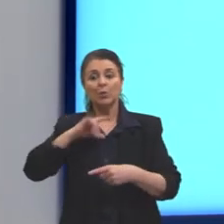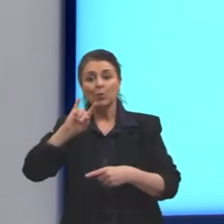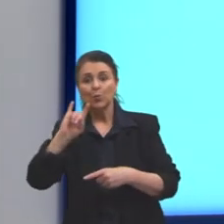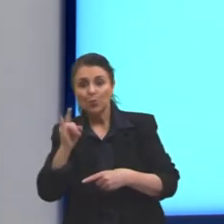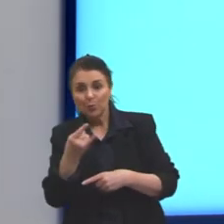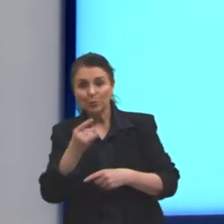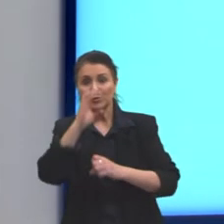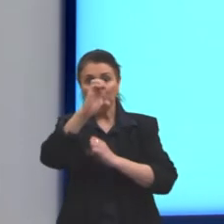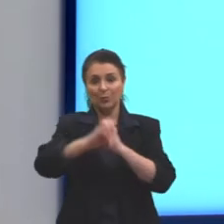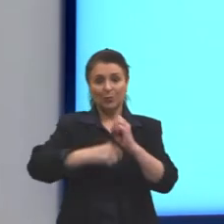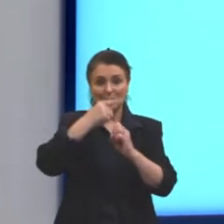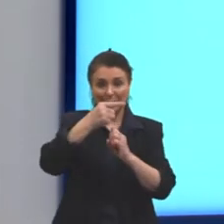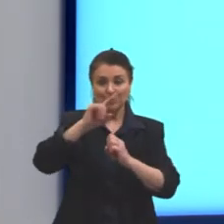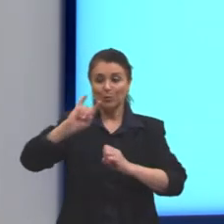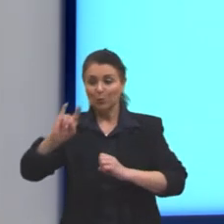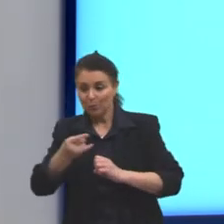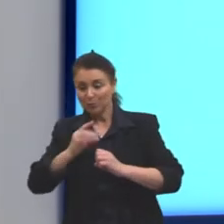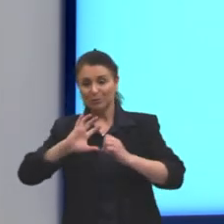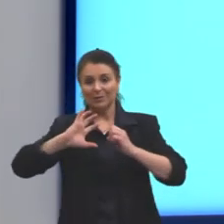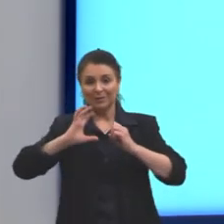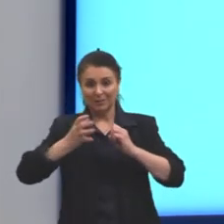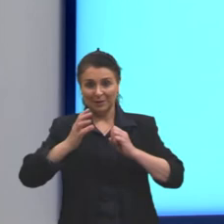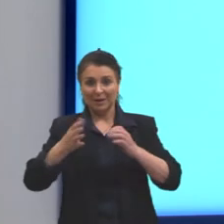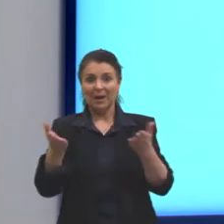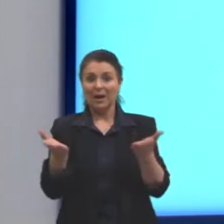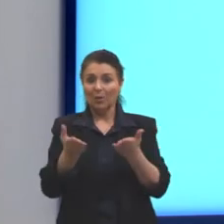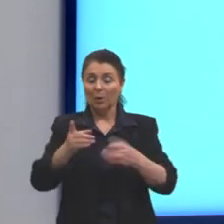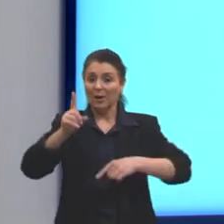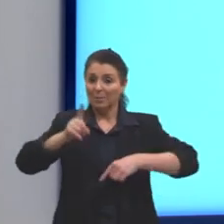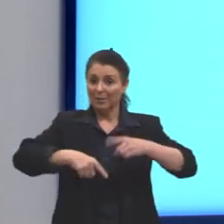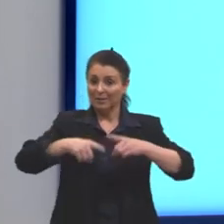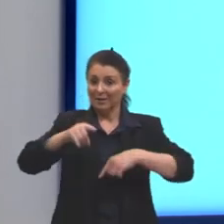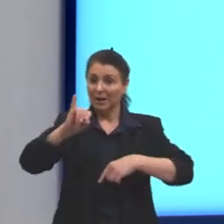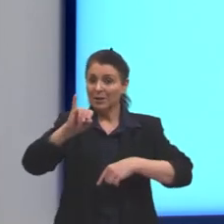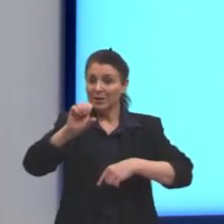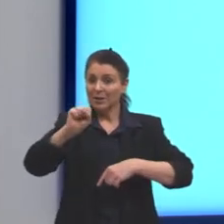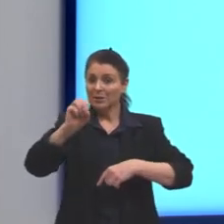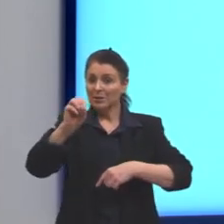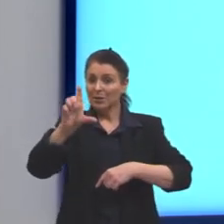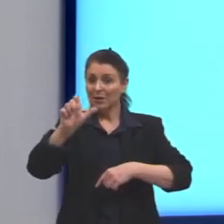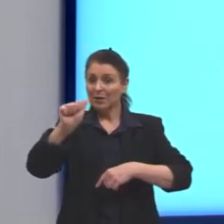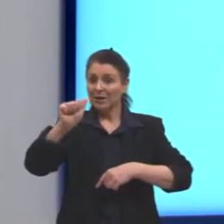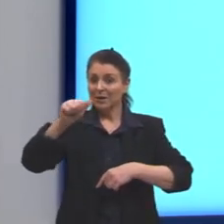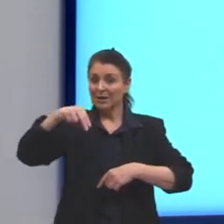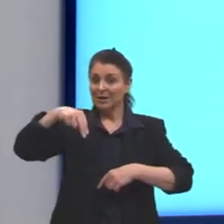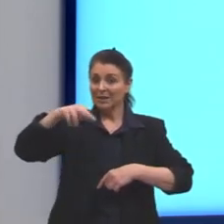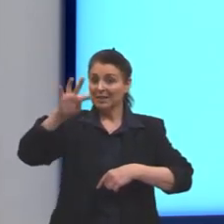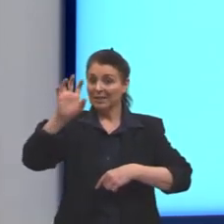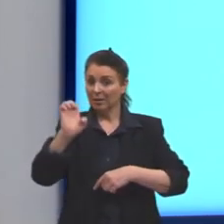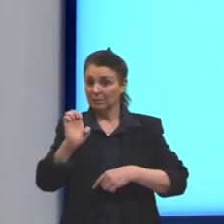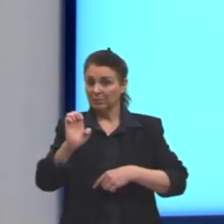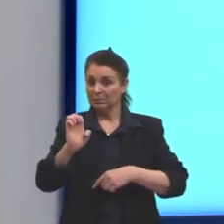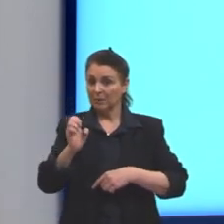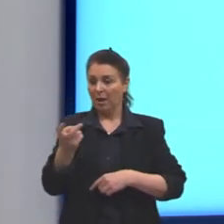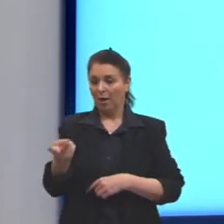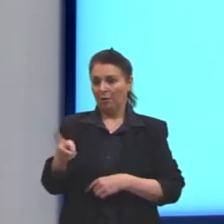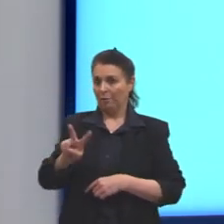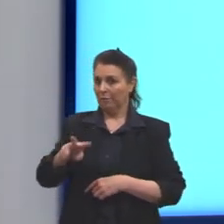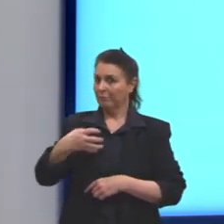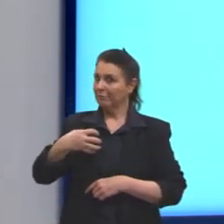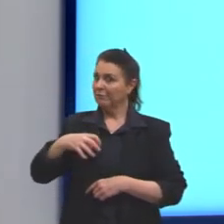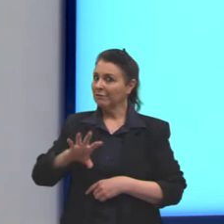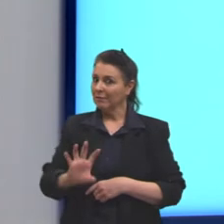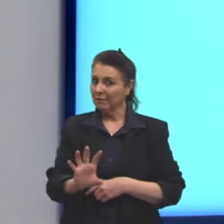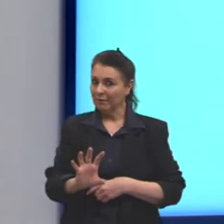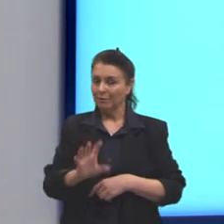camada materiais isolantes então acontece justamente o contrário né os elétrons que formam